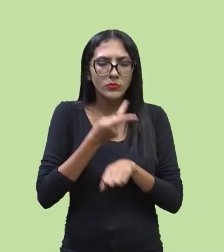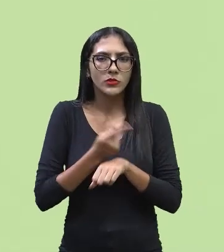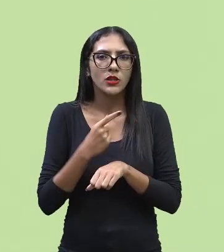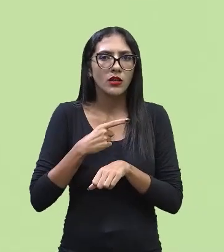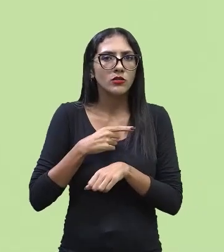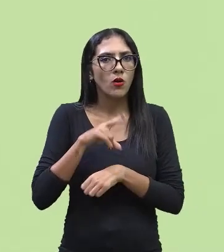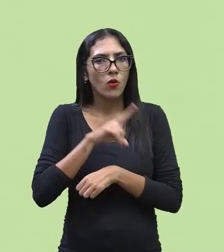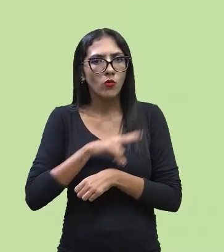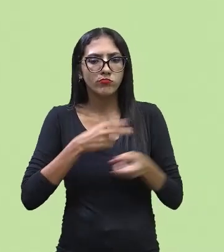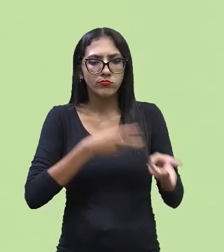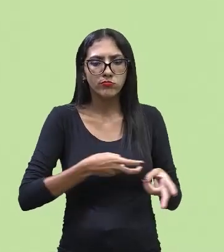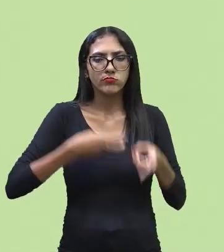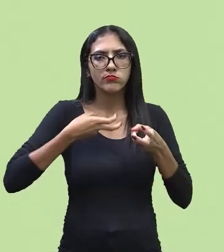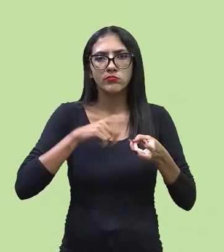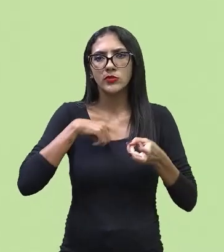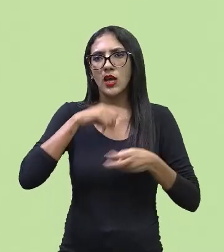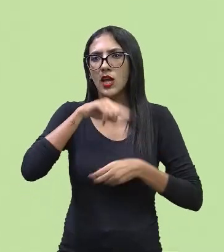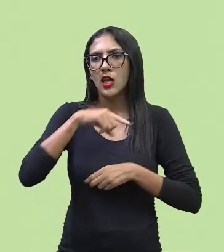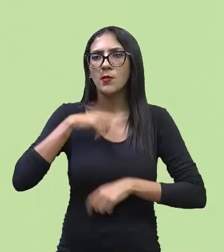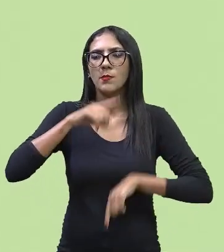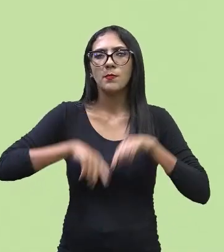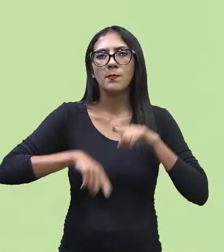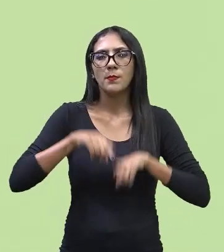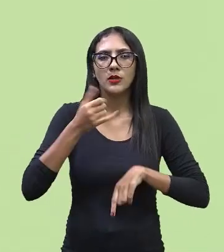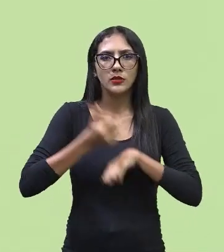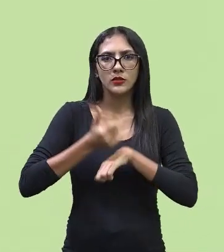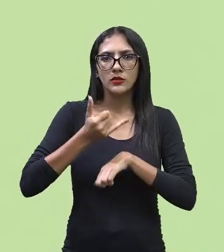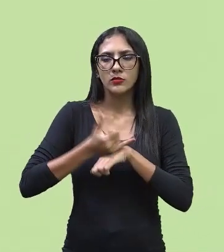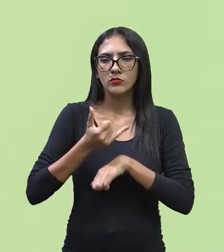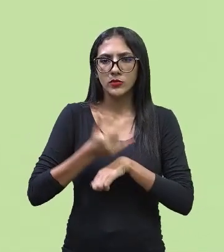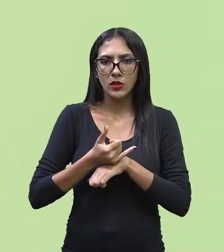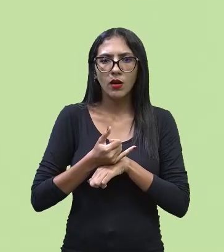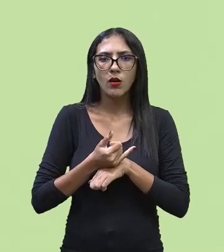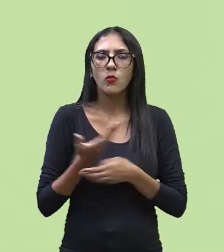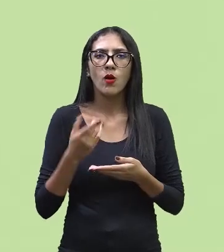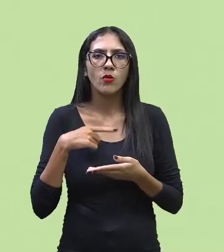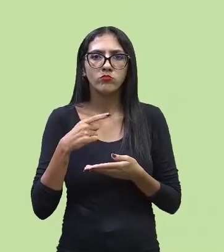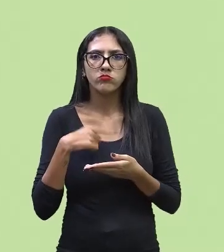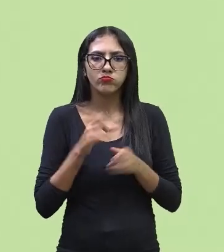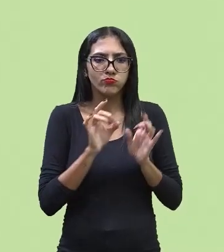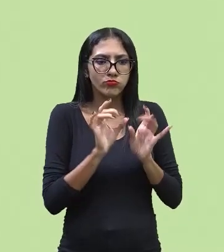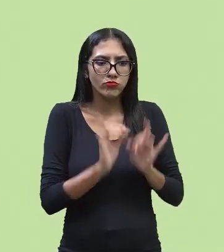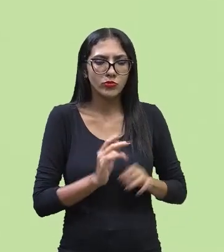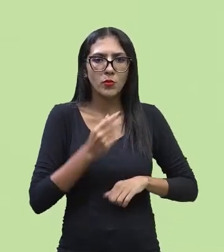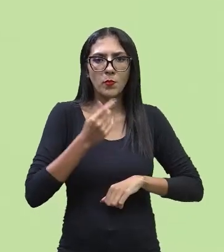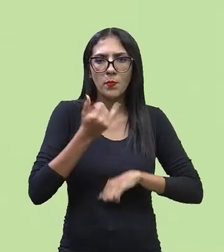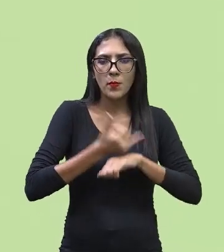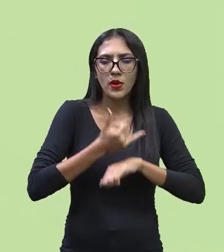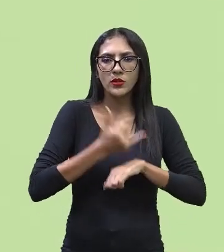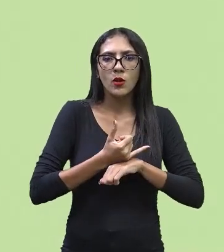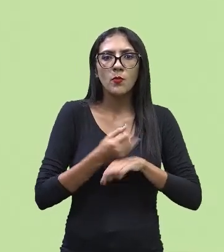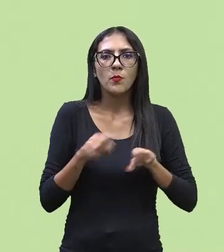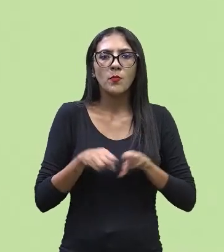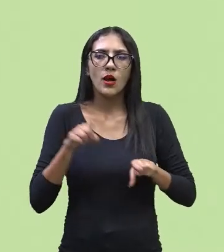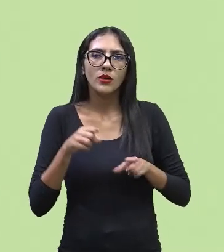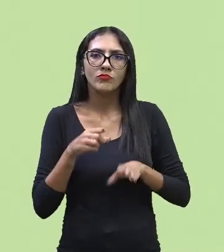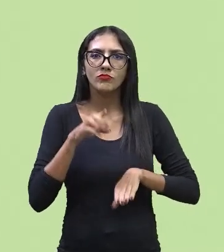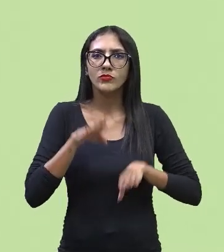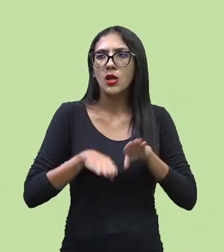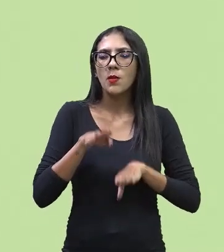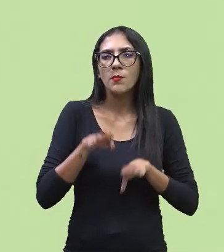se retira aquele metal, né, da sua forma mais pura possível. Claro que a pureza aí vai depender muito,